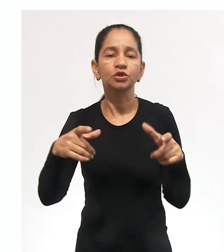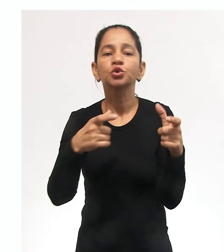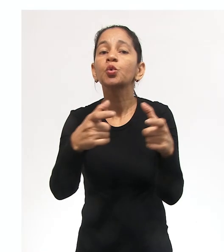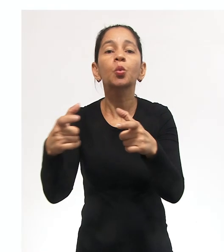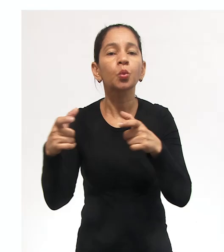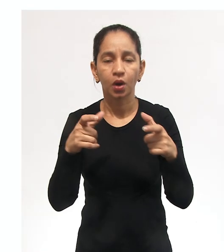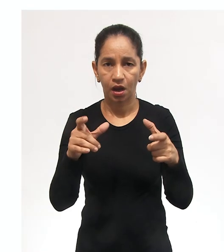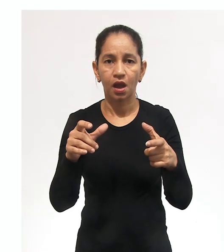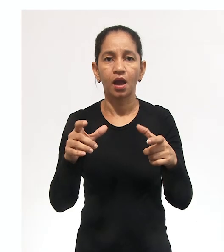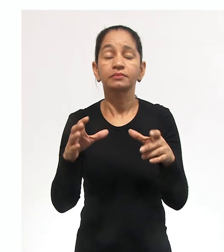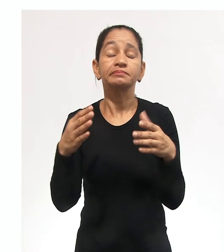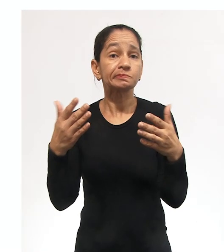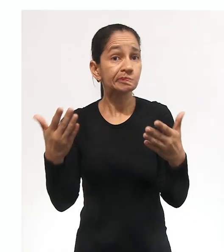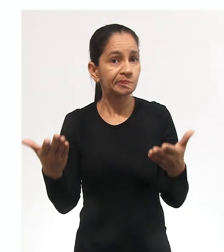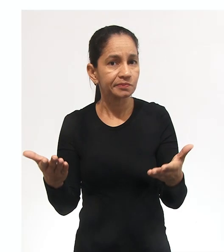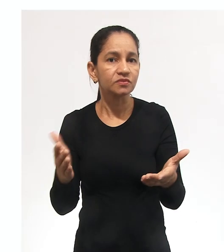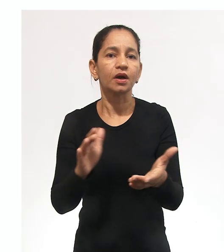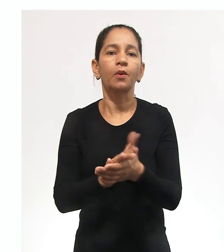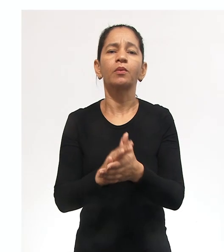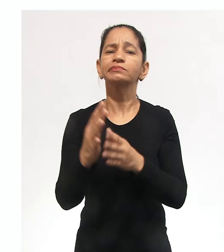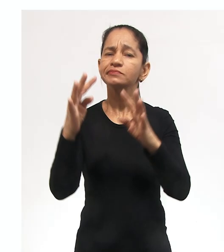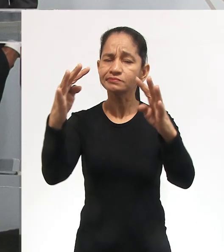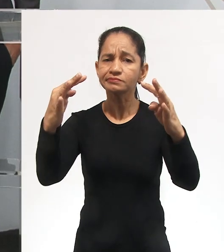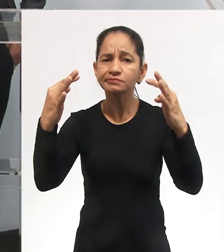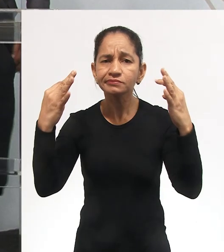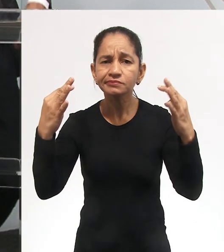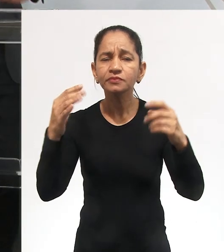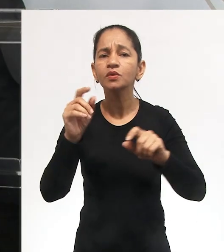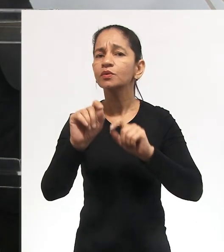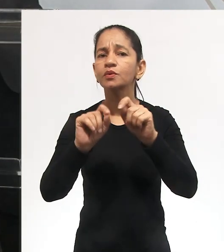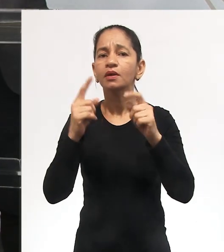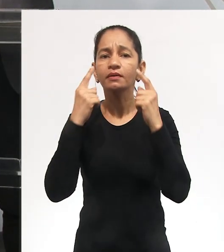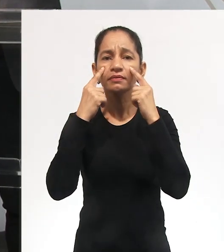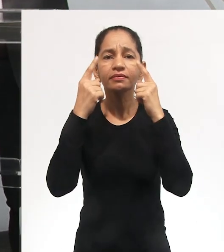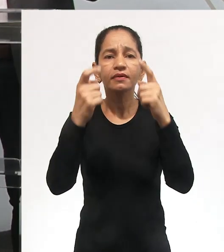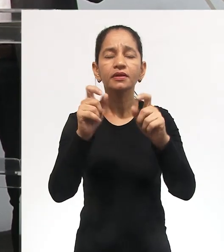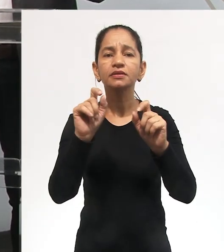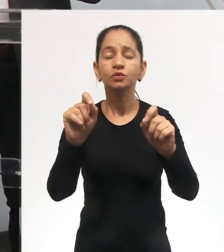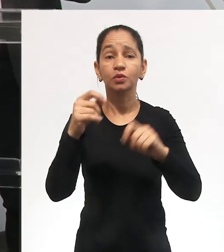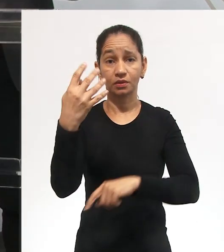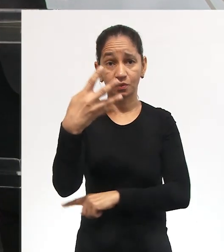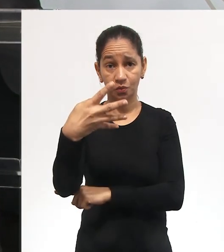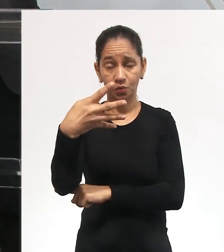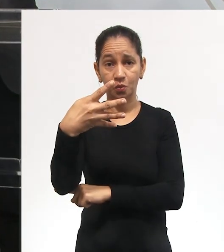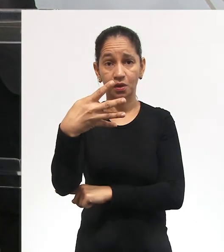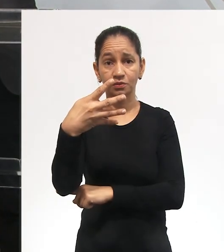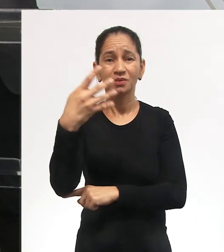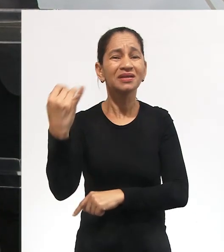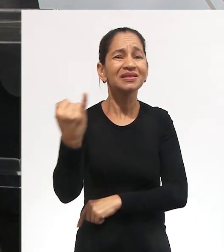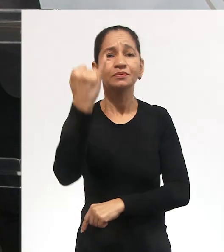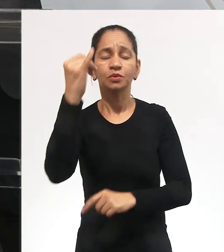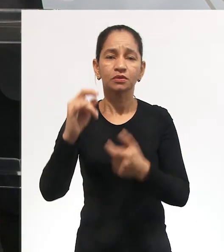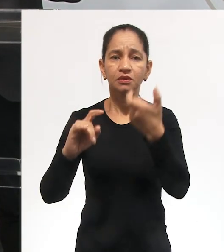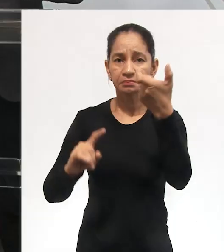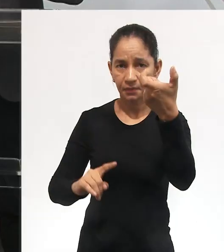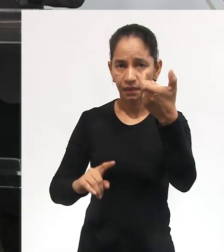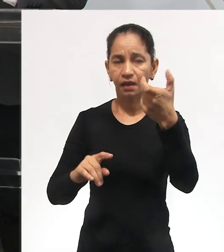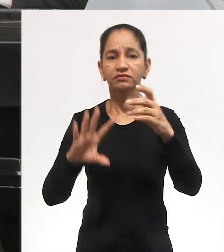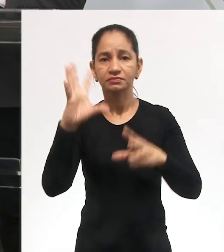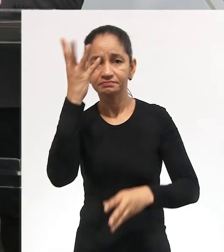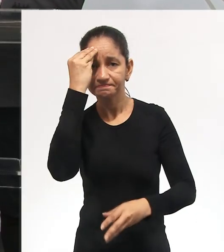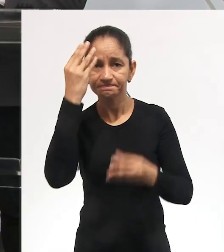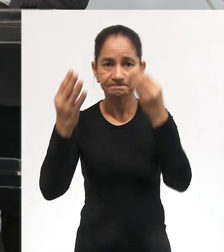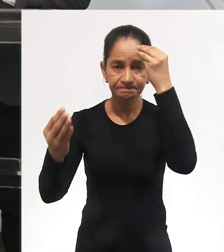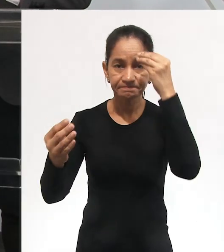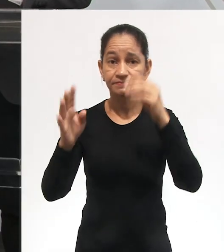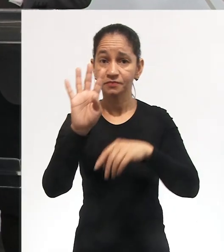Tá? Então, senhores, venham aqui comigo, né? É interessante aqui que nós temos 4 importantes palavras ali nesse